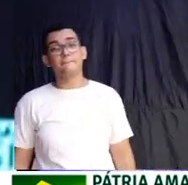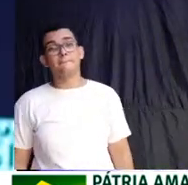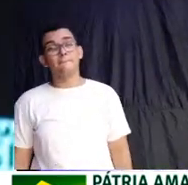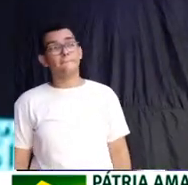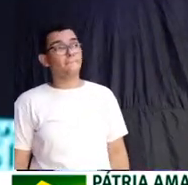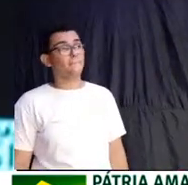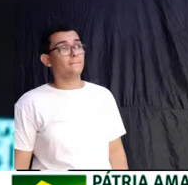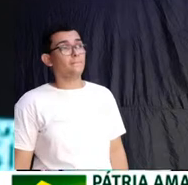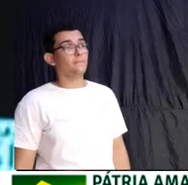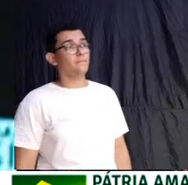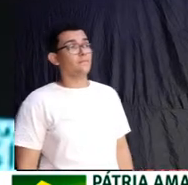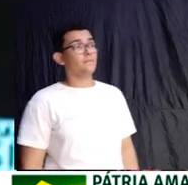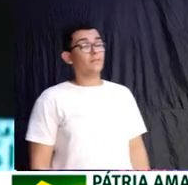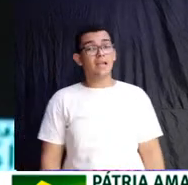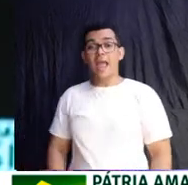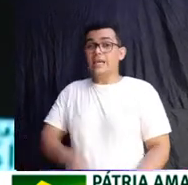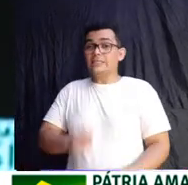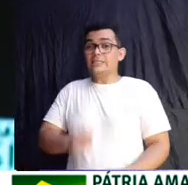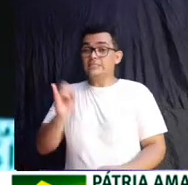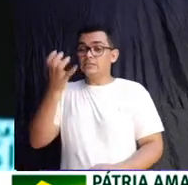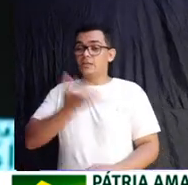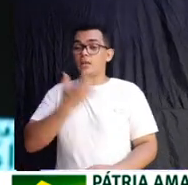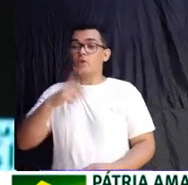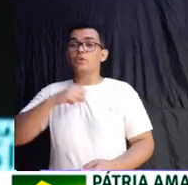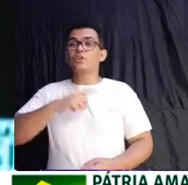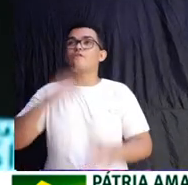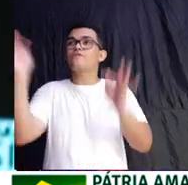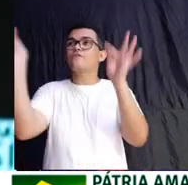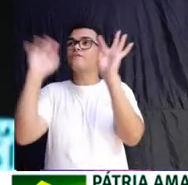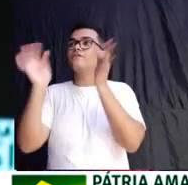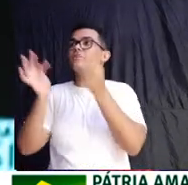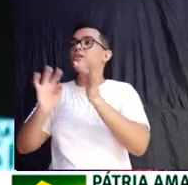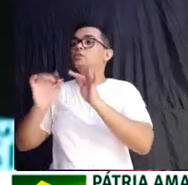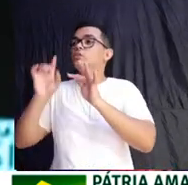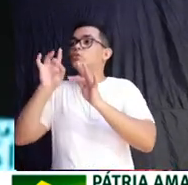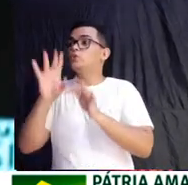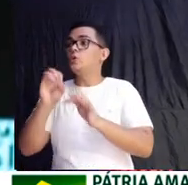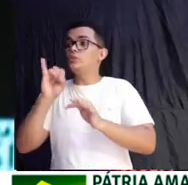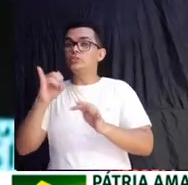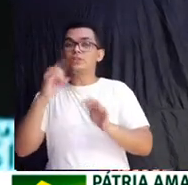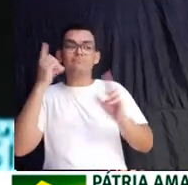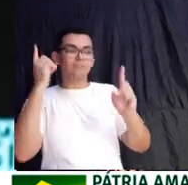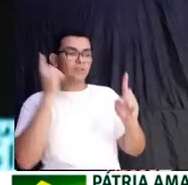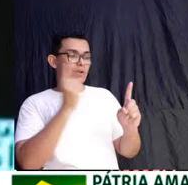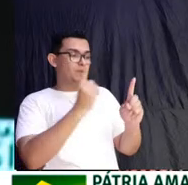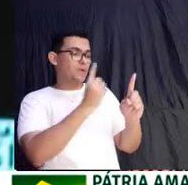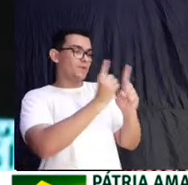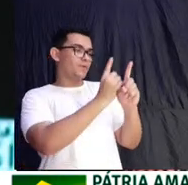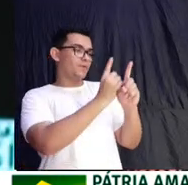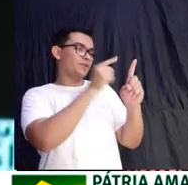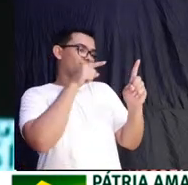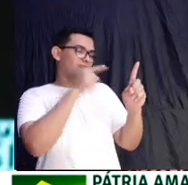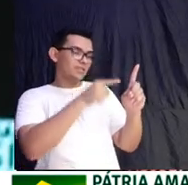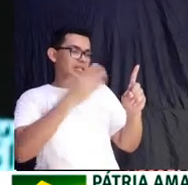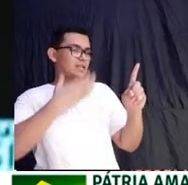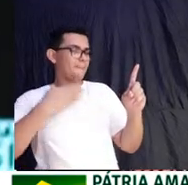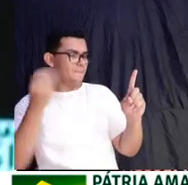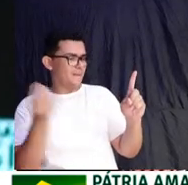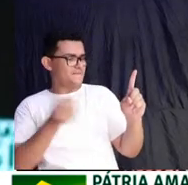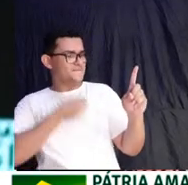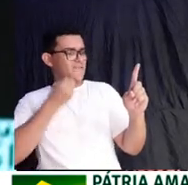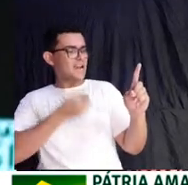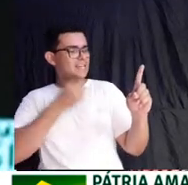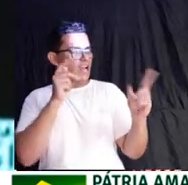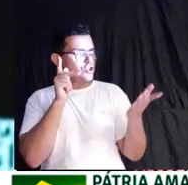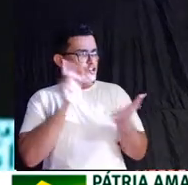obsessão. Pra me sentir feliz, não tem uma saída. Mas ver você ficar de vez na minha vida. Perto